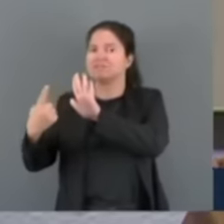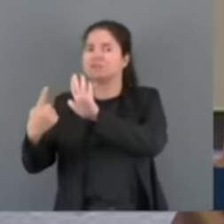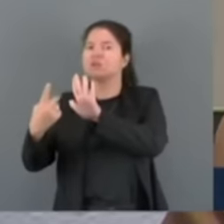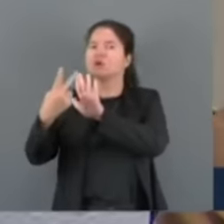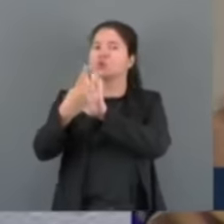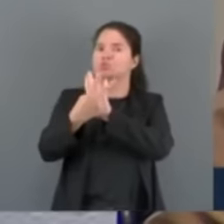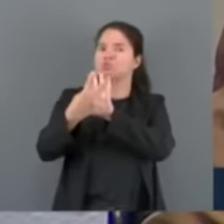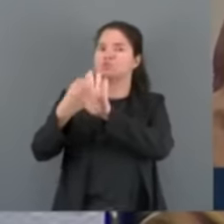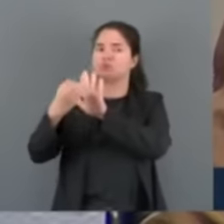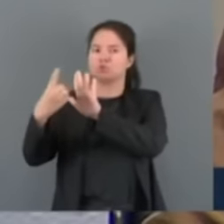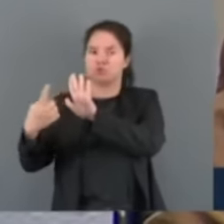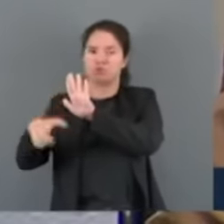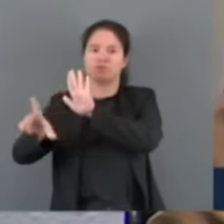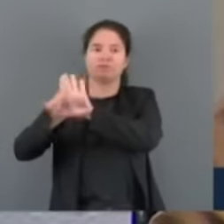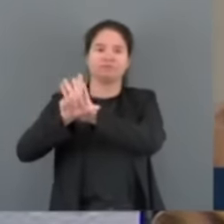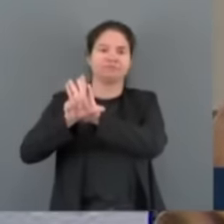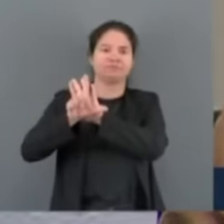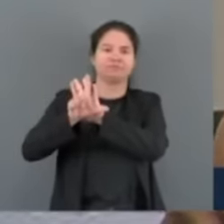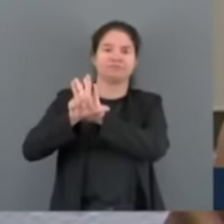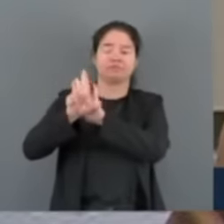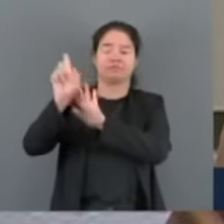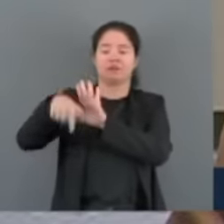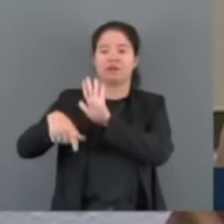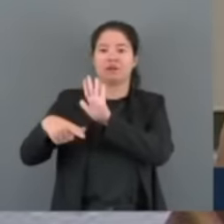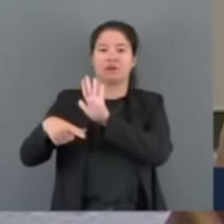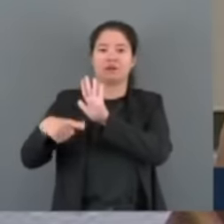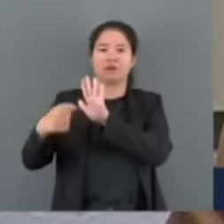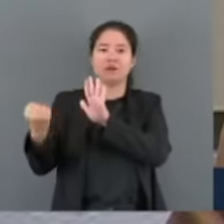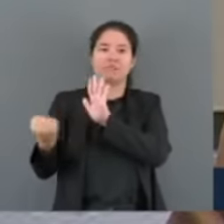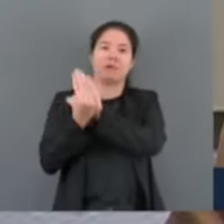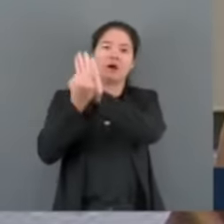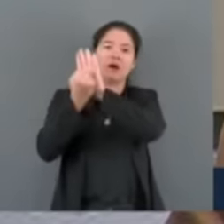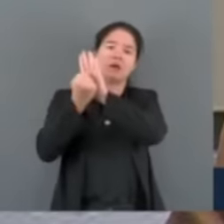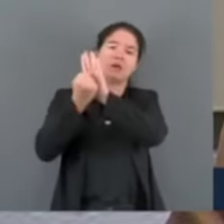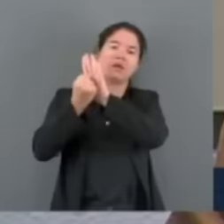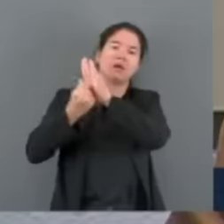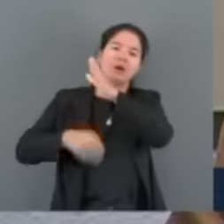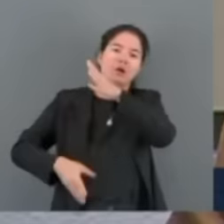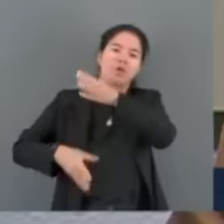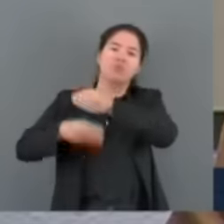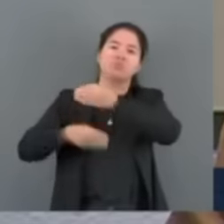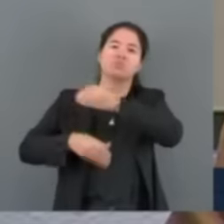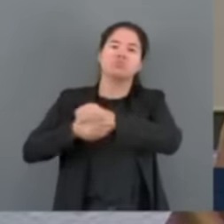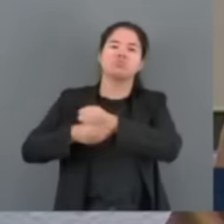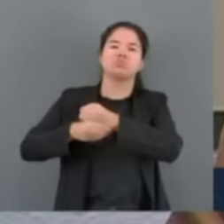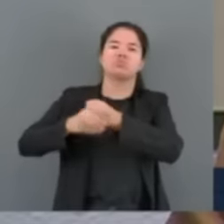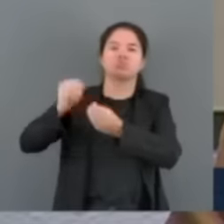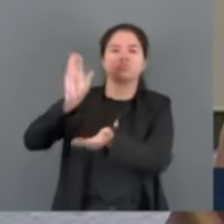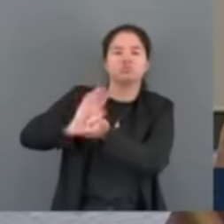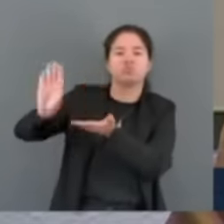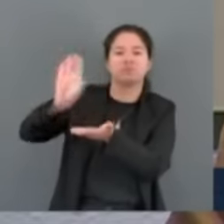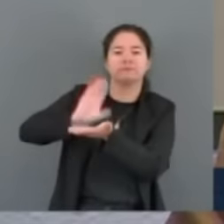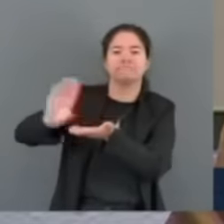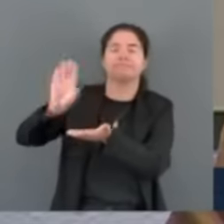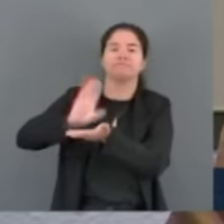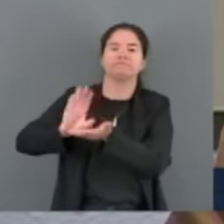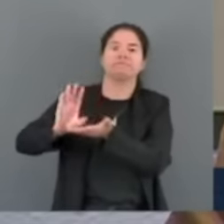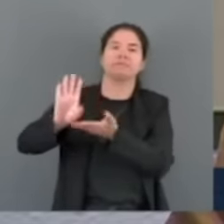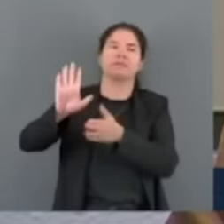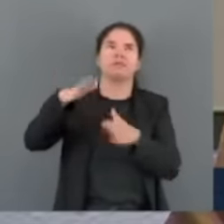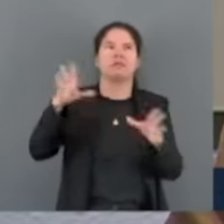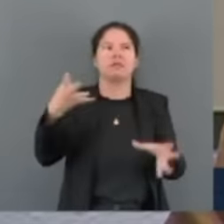201, que mais um aporte adicional de recursos, enfim, ao todo nós estamos falando de